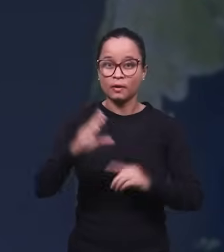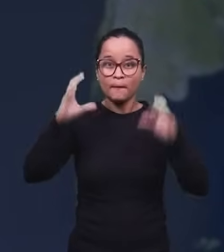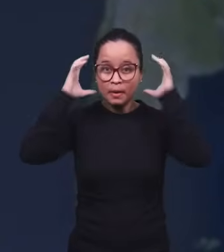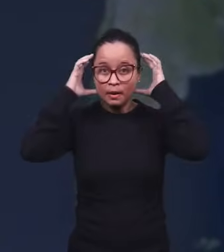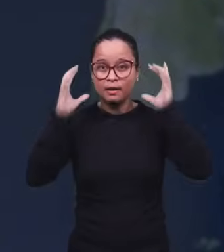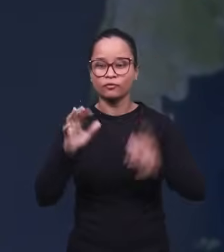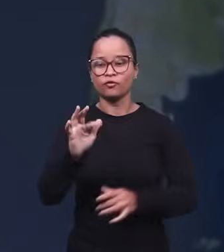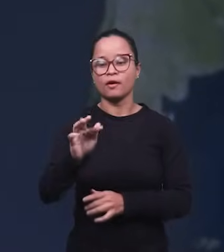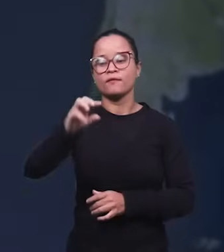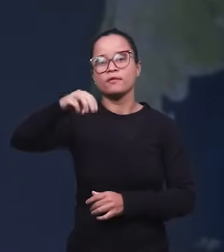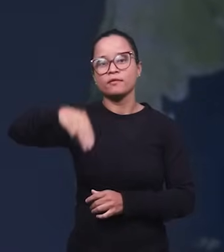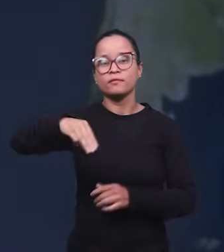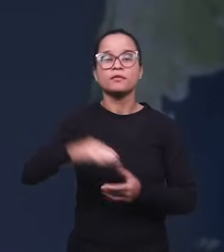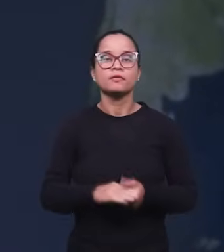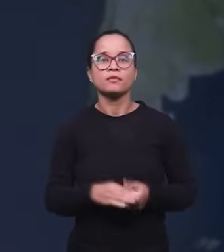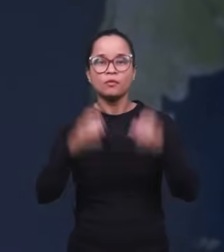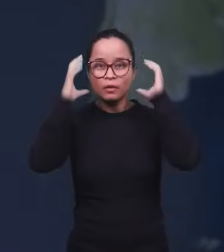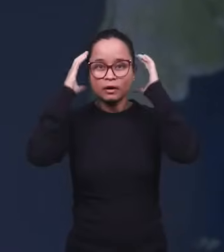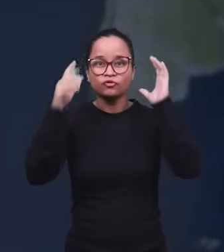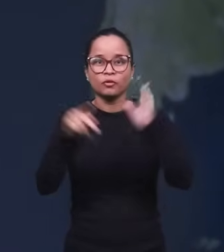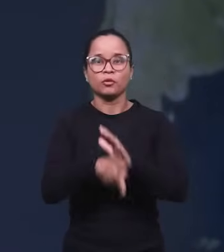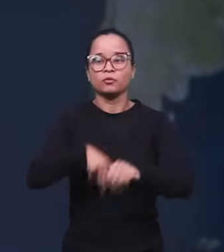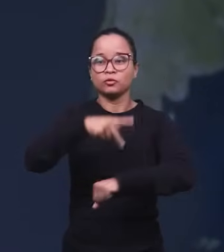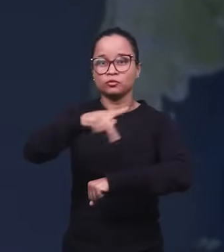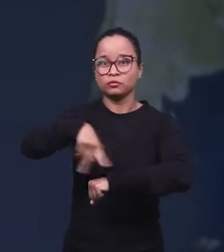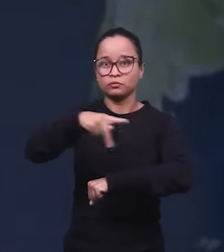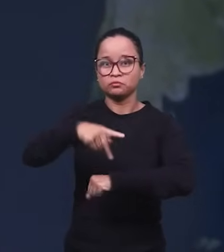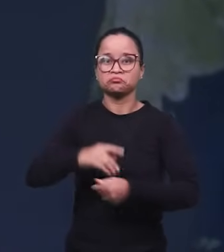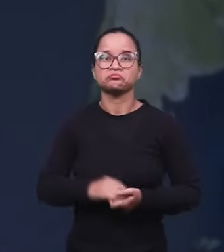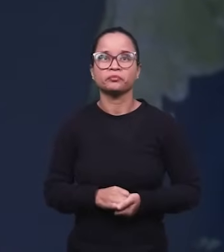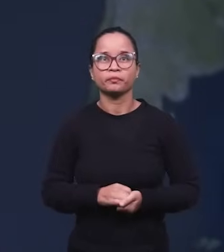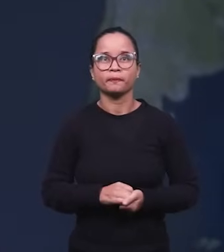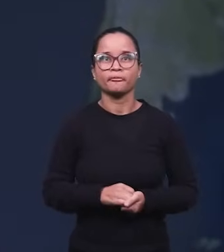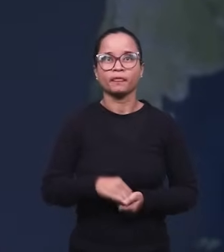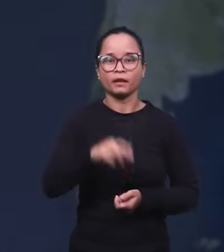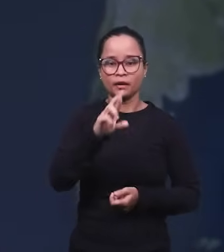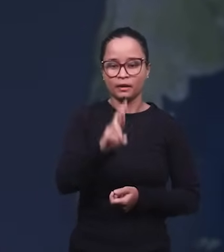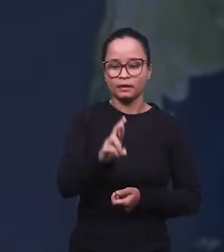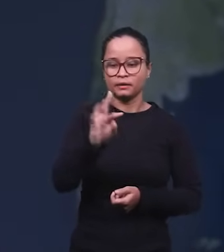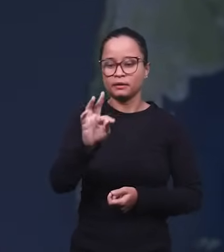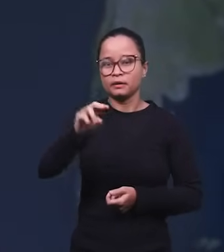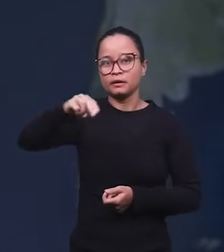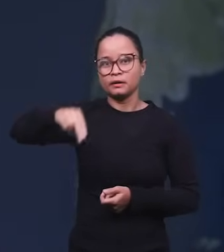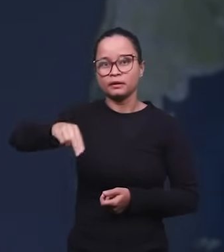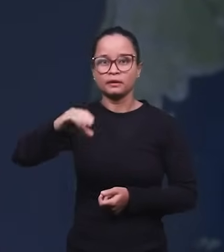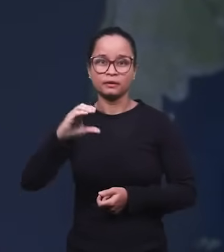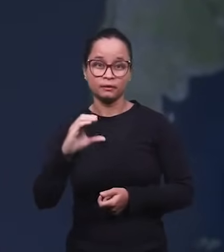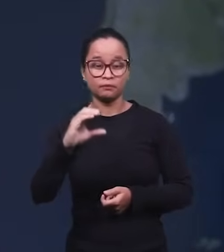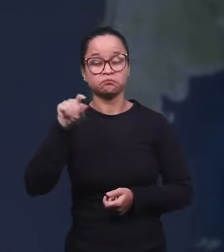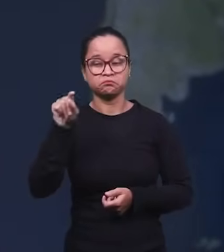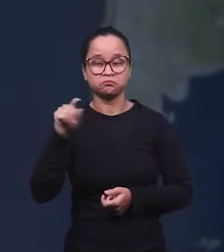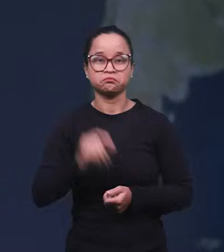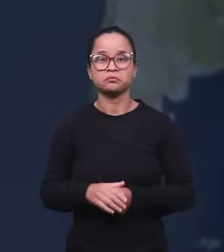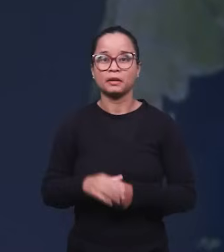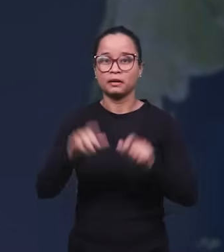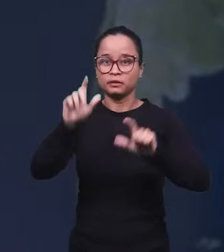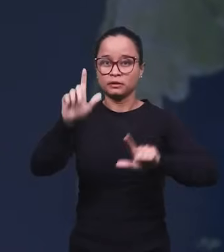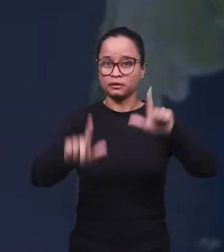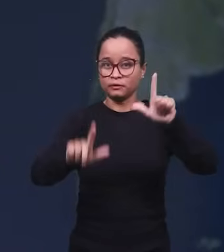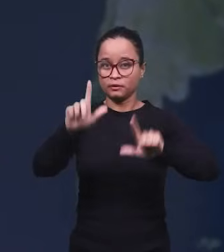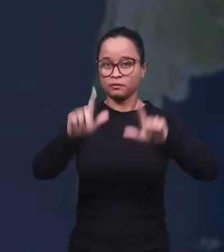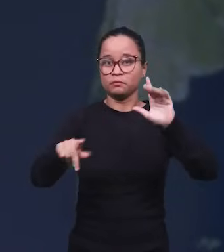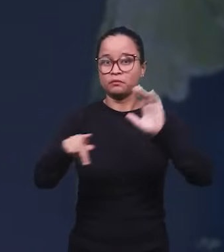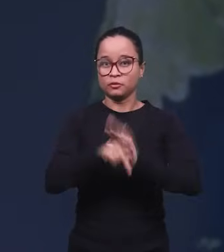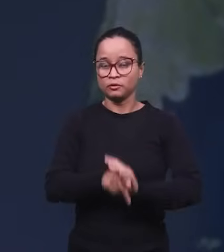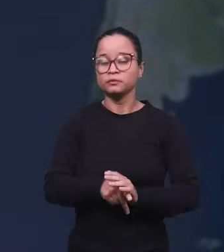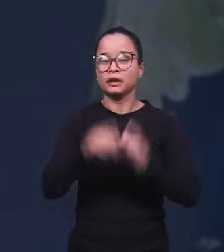culto pela rádio FM, uma rádio que é nacional, né? A RTNC, né? RTNC, Rádio